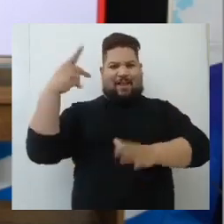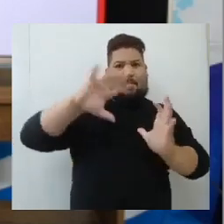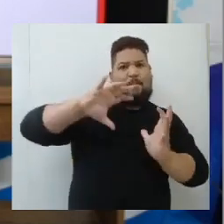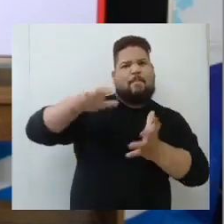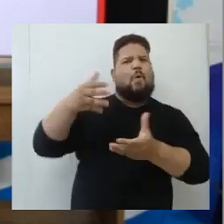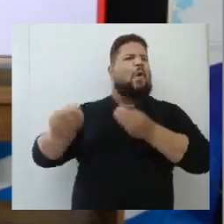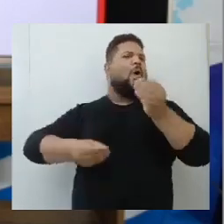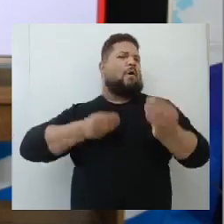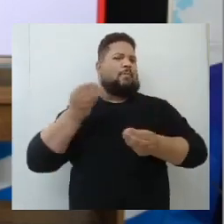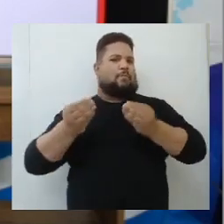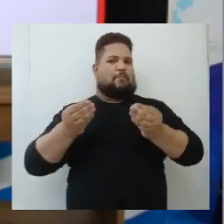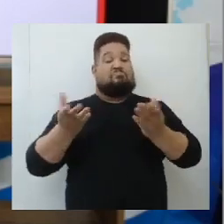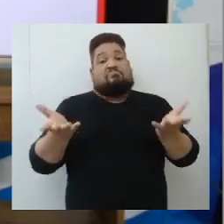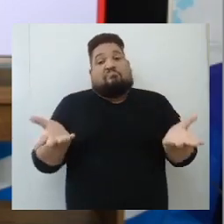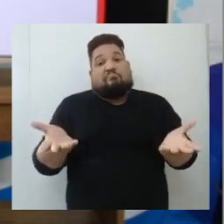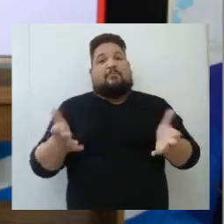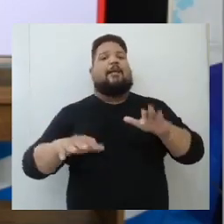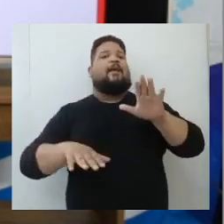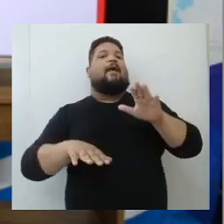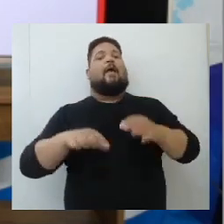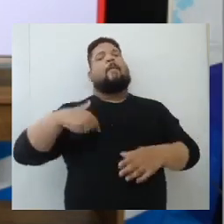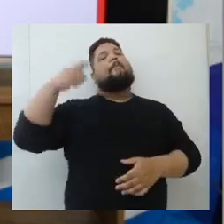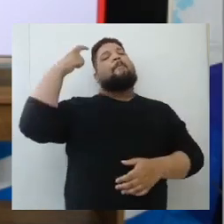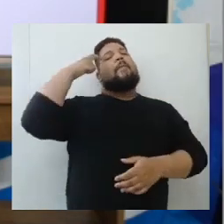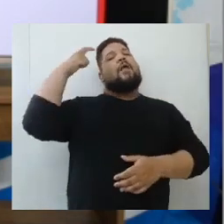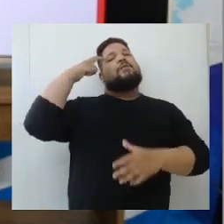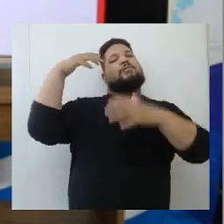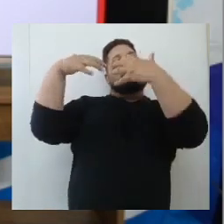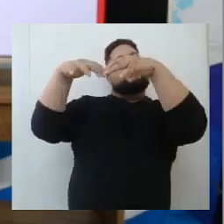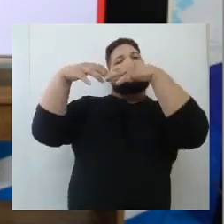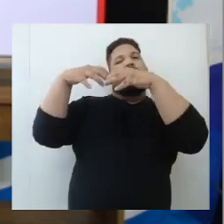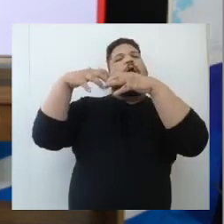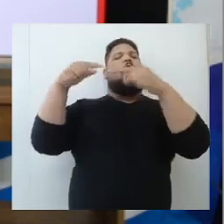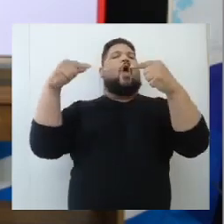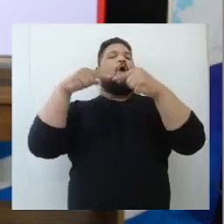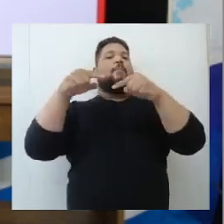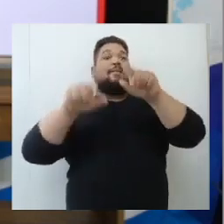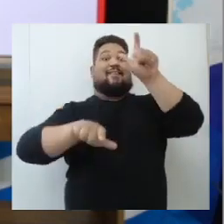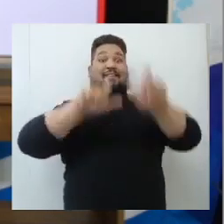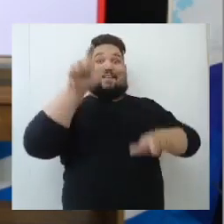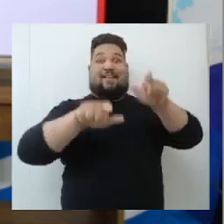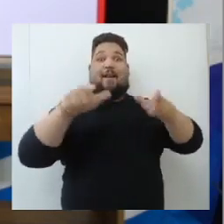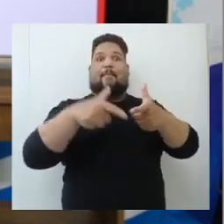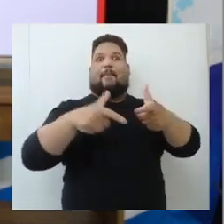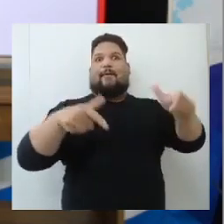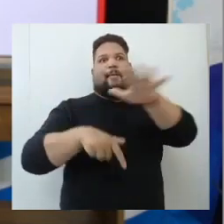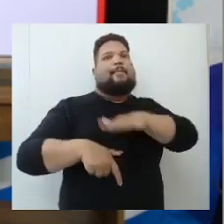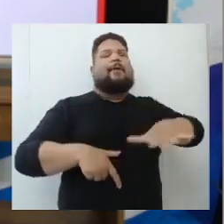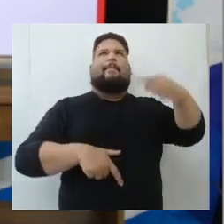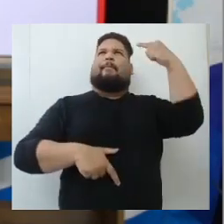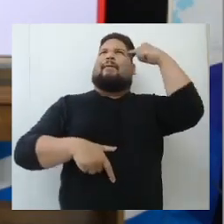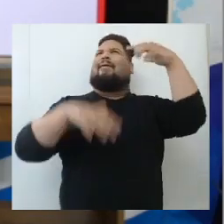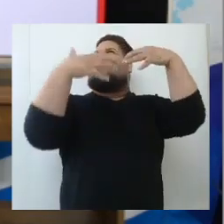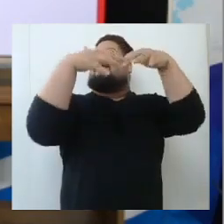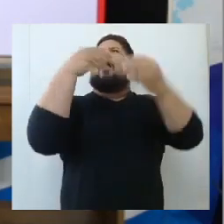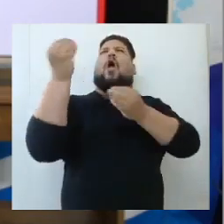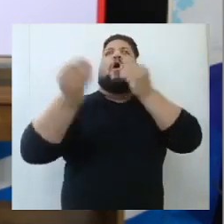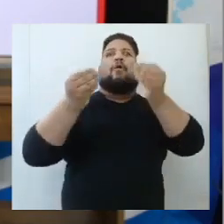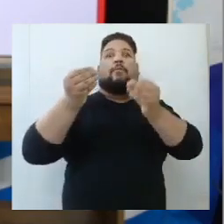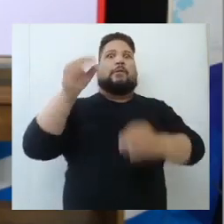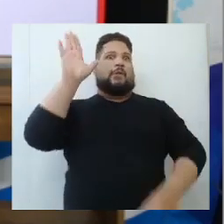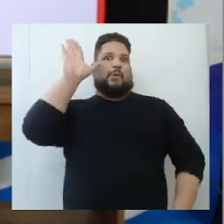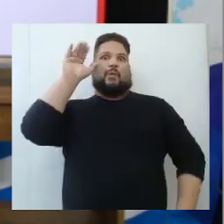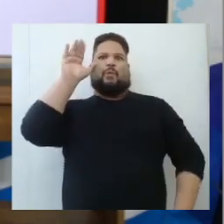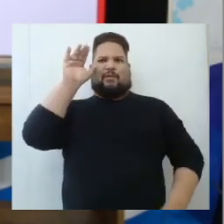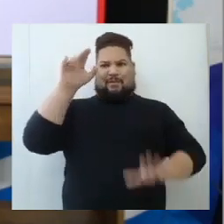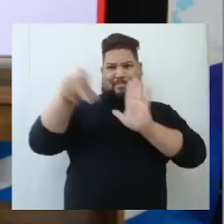tá? Acredito que isso aí seja algo inerente à maioria dos seres humanos. Essa curiosidade não